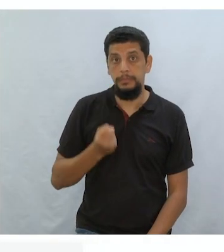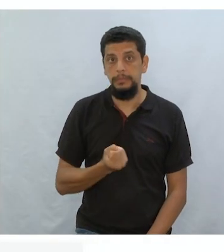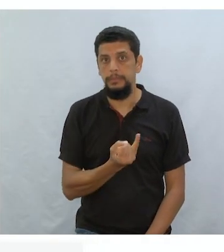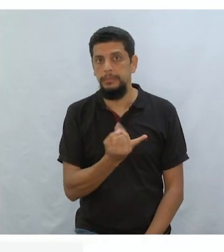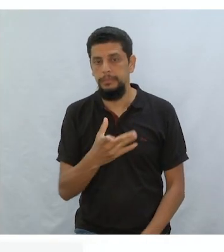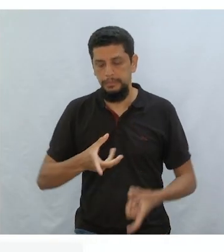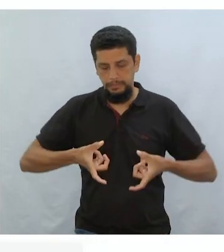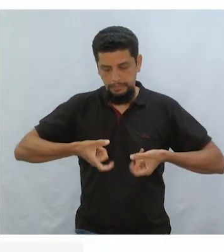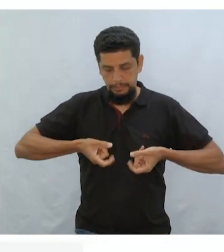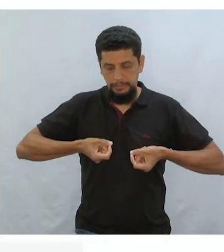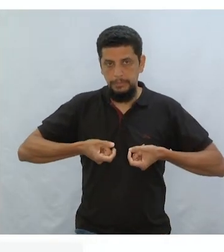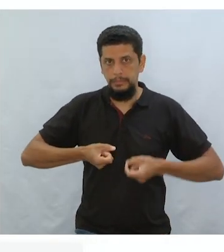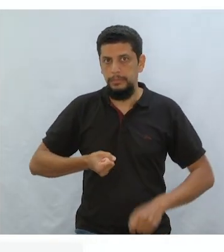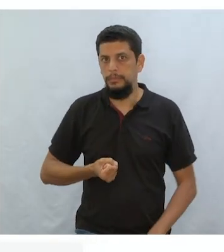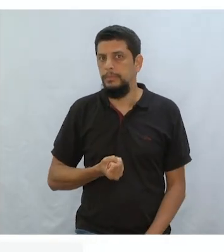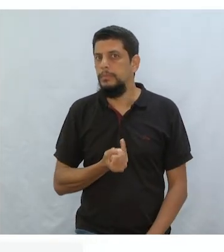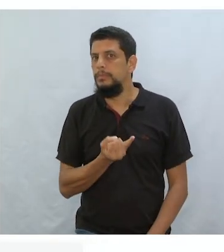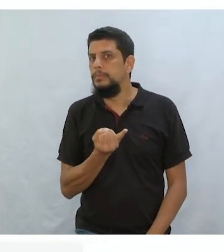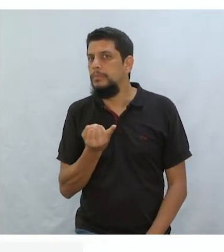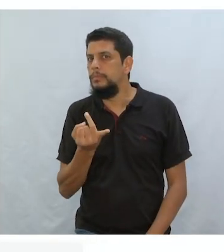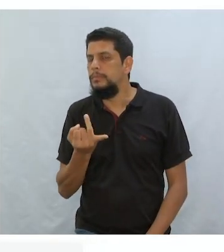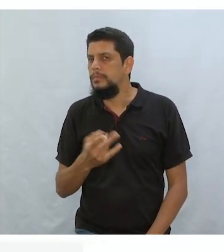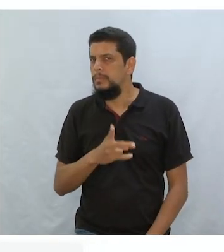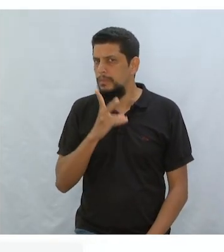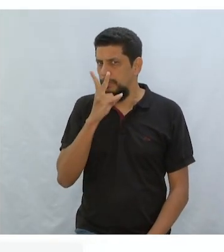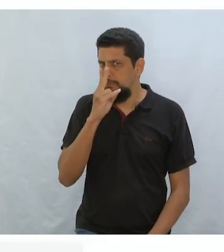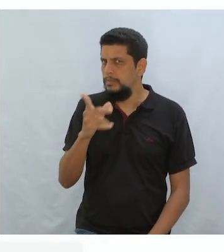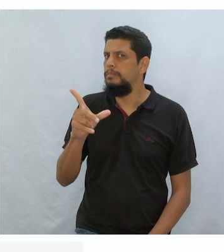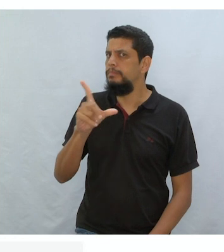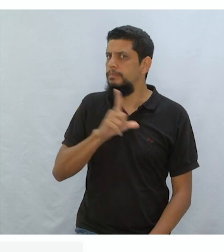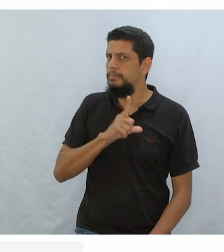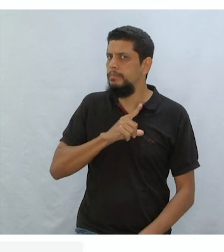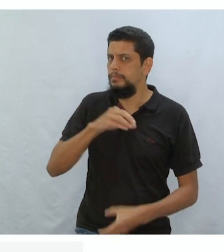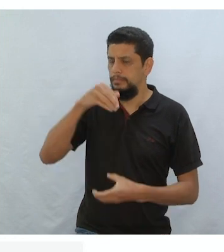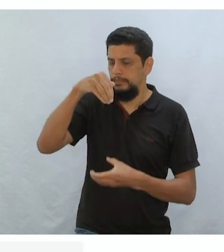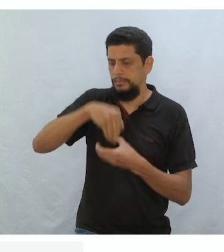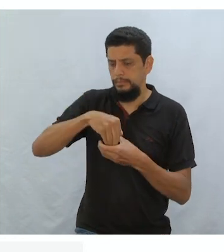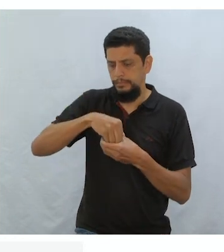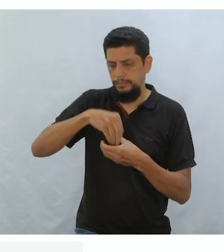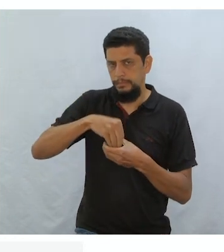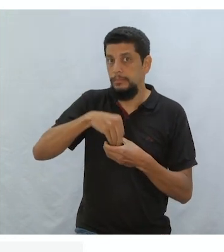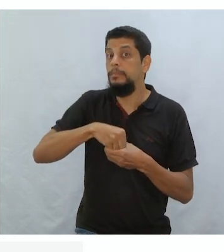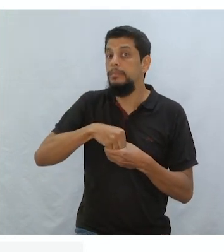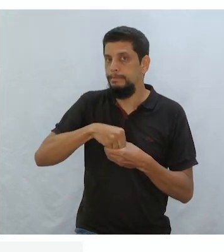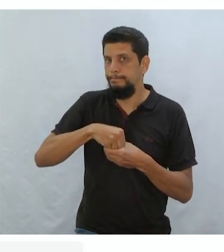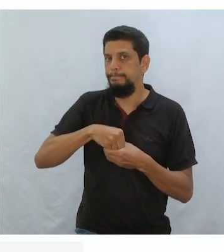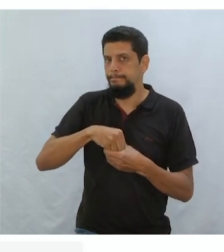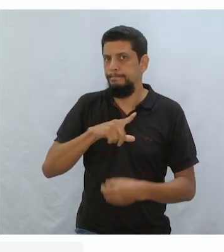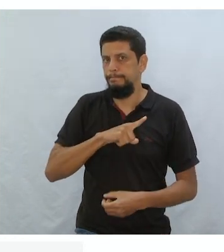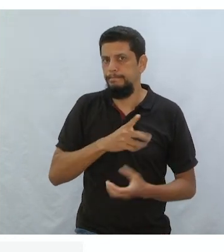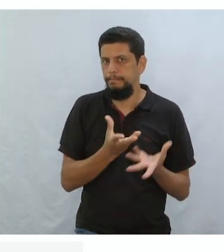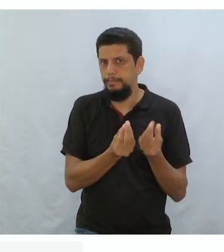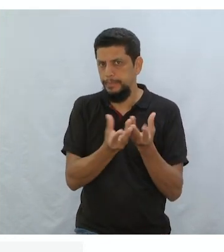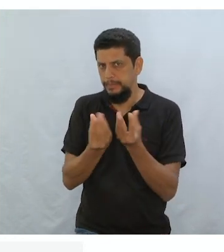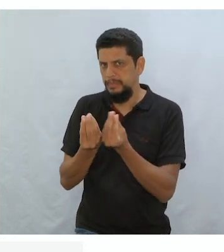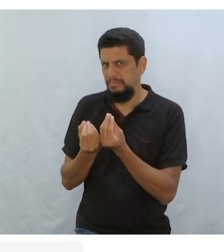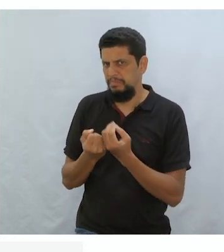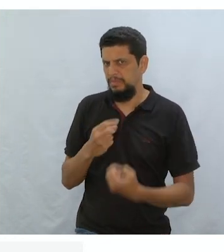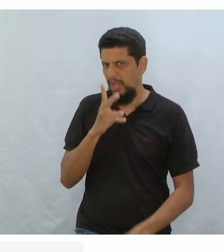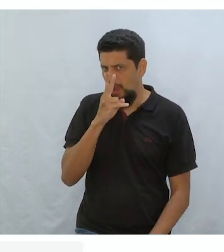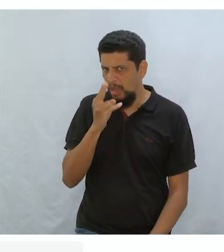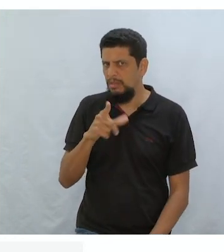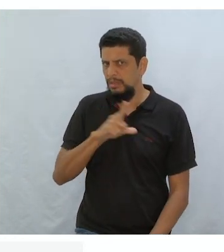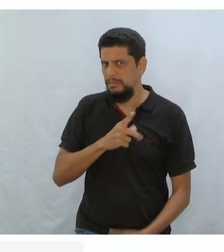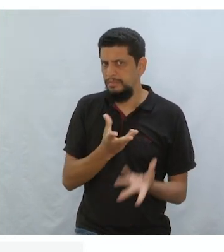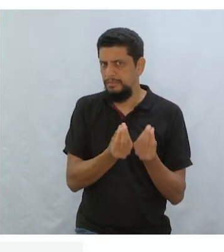Olha só a quantidade de grampos desse pote. Quanto você acha que tem de grampos dentro desse pote? Tem bastante, eu acho que